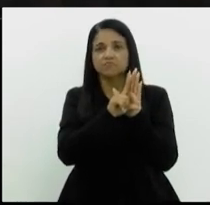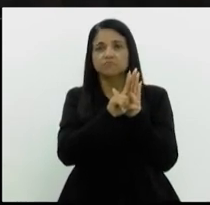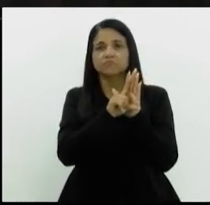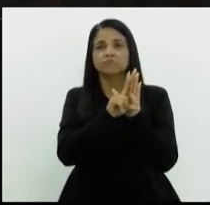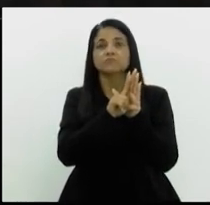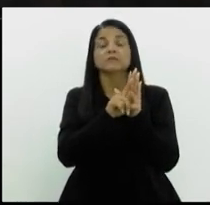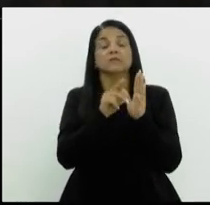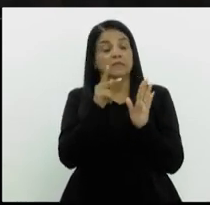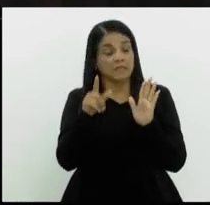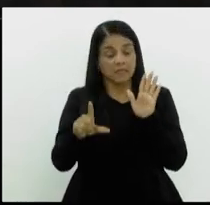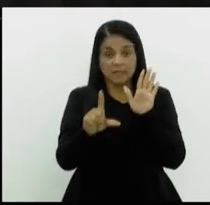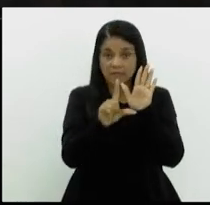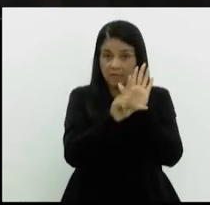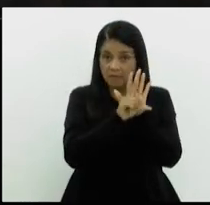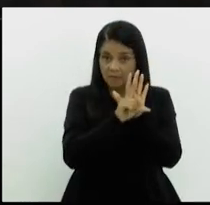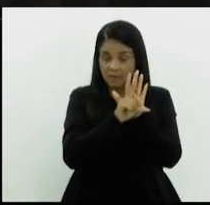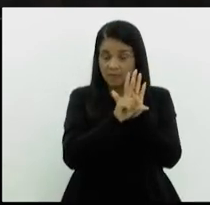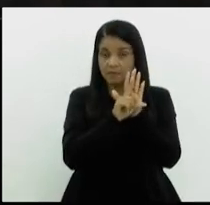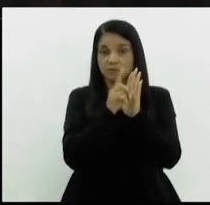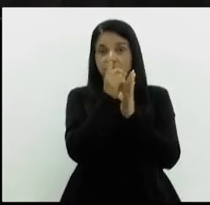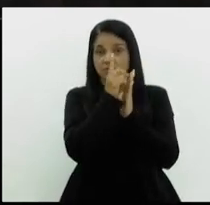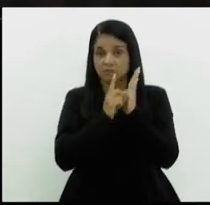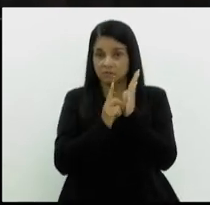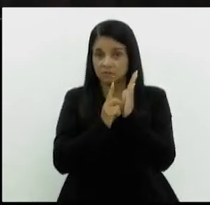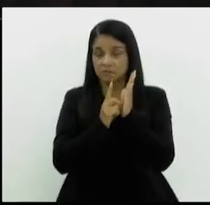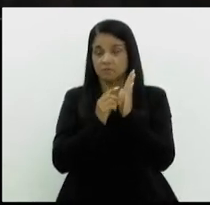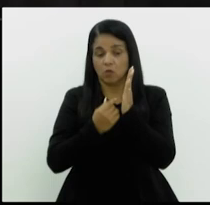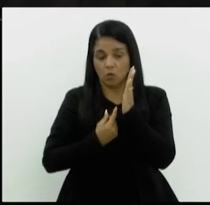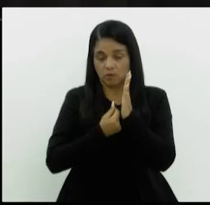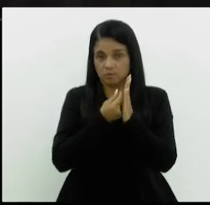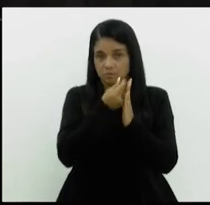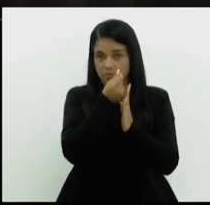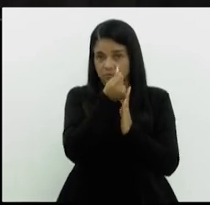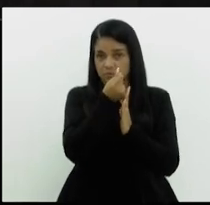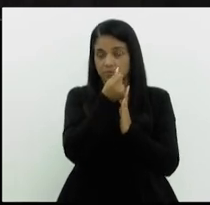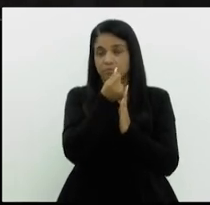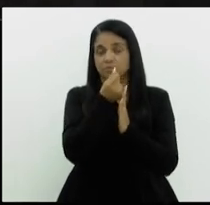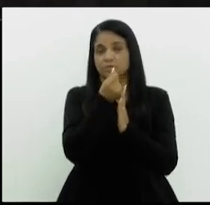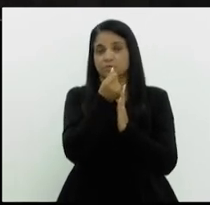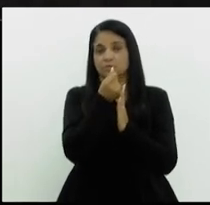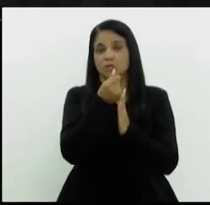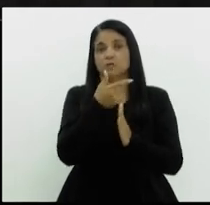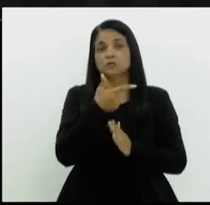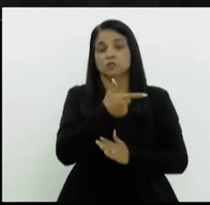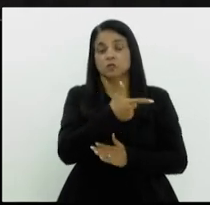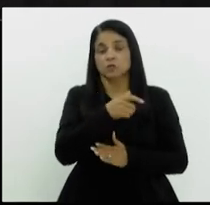da Lei de Diretrizes Orçamentárias para o exercício de